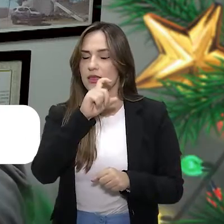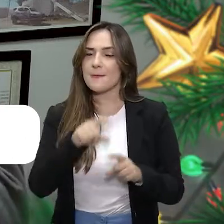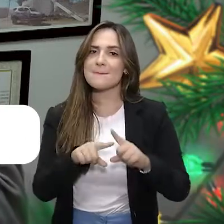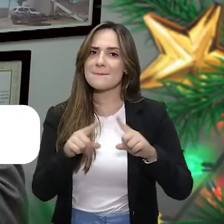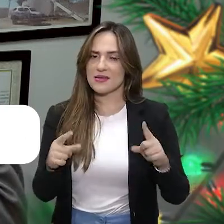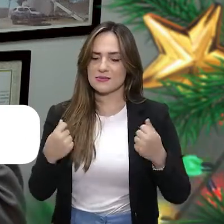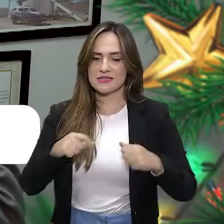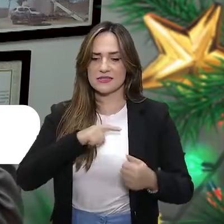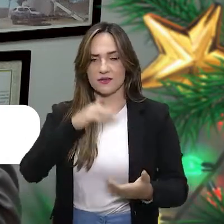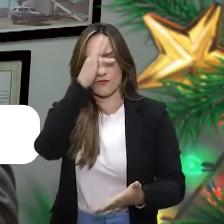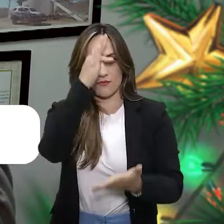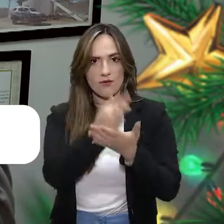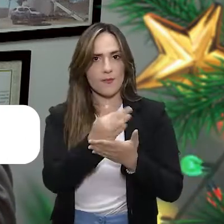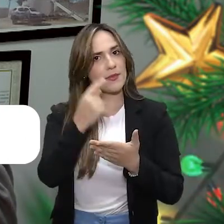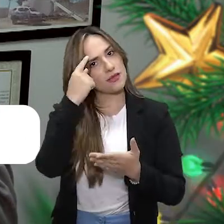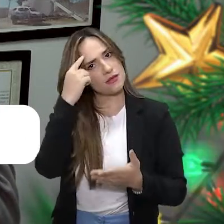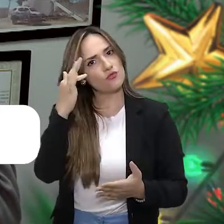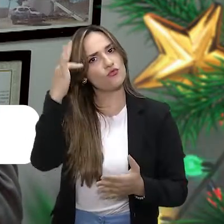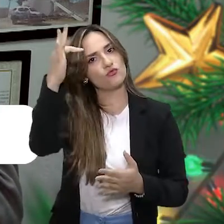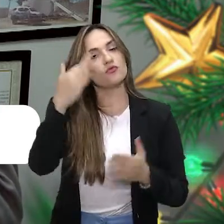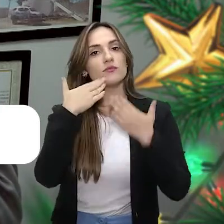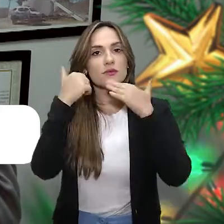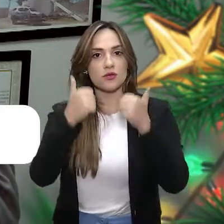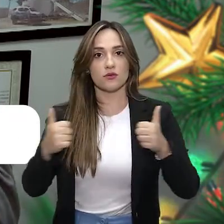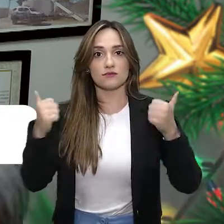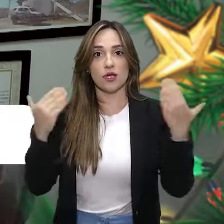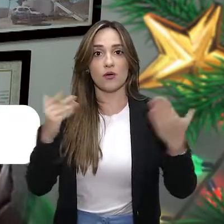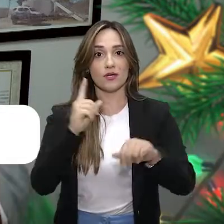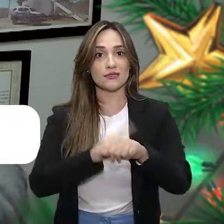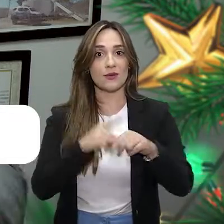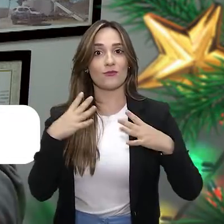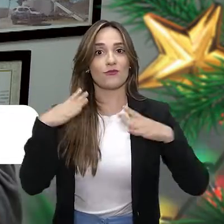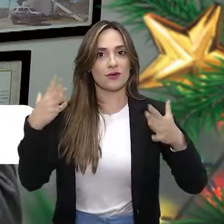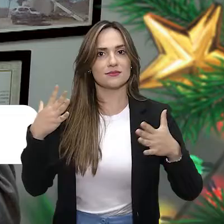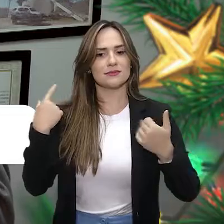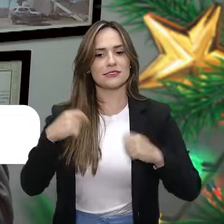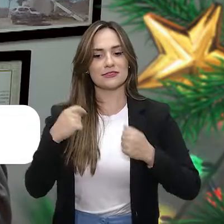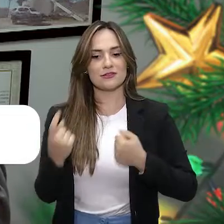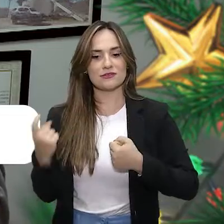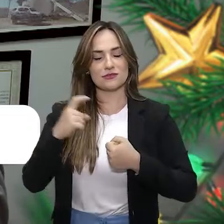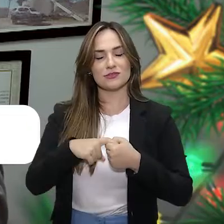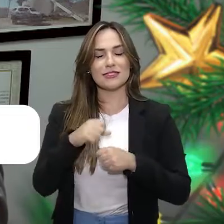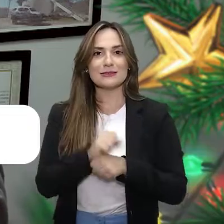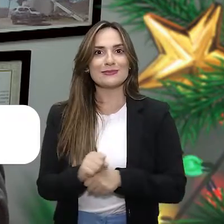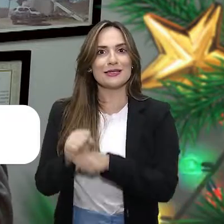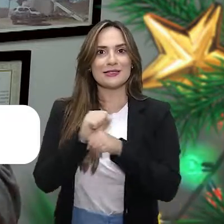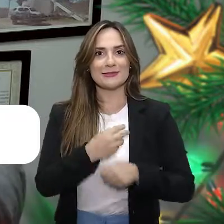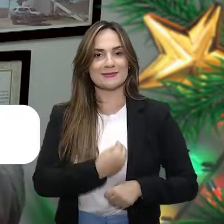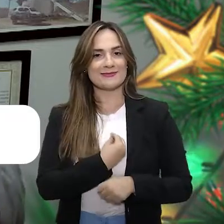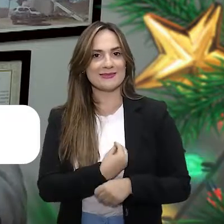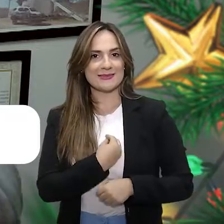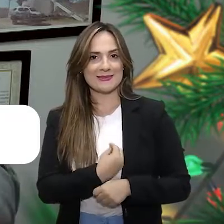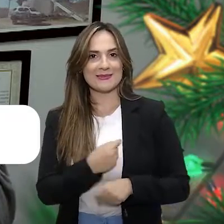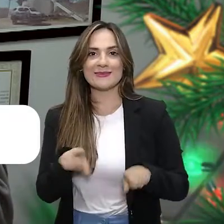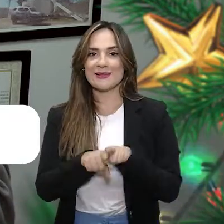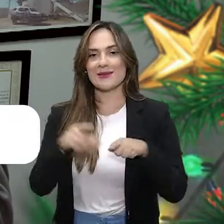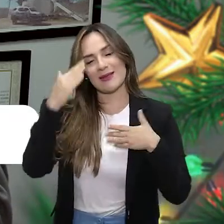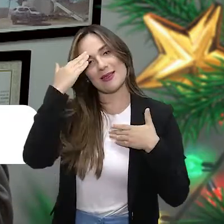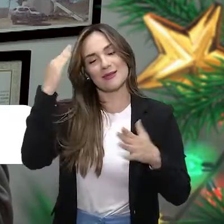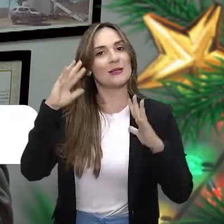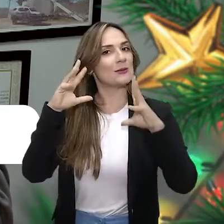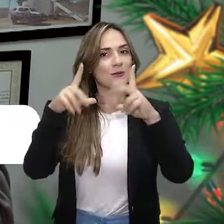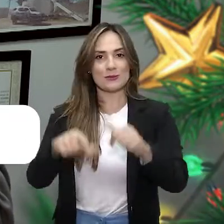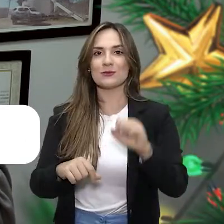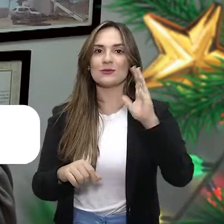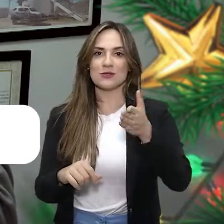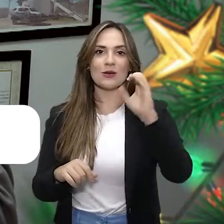fé em um futuro melhor. Nesse período de festas, é hora de reacender as chamas da vida, é hora de agradecer